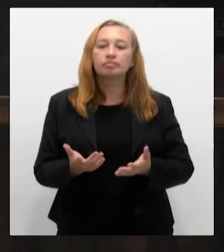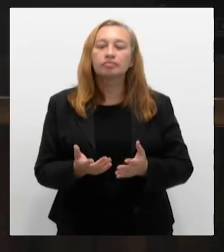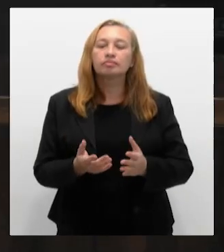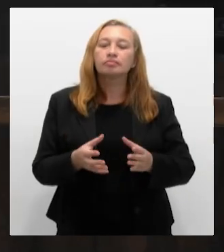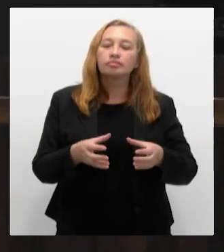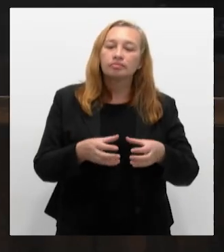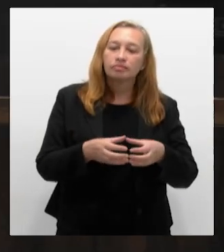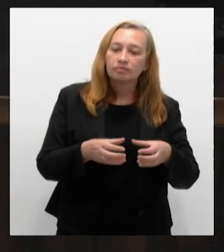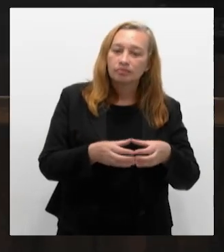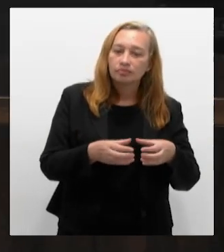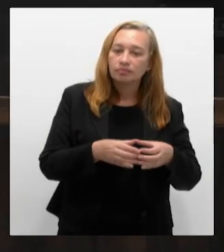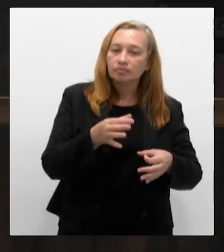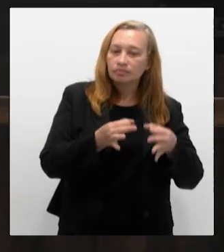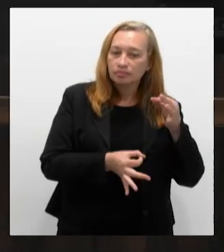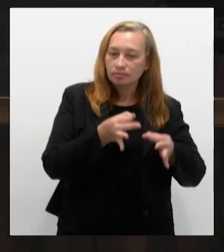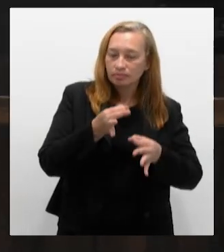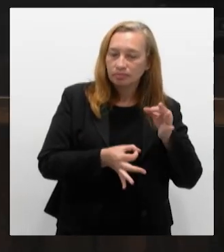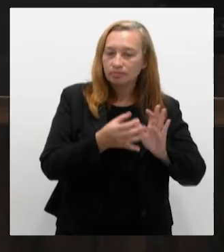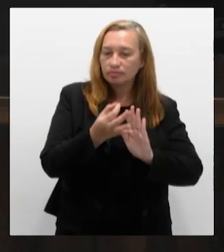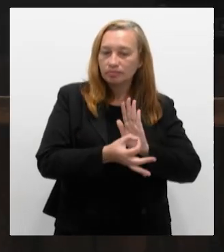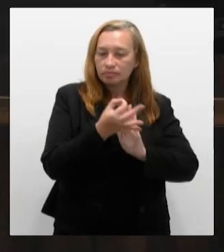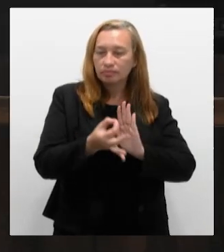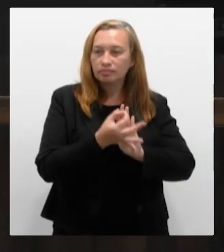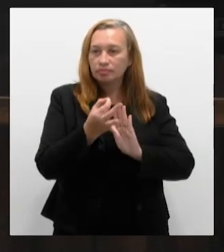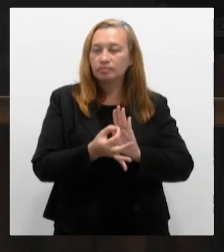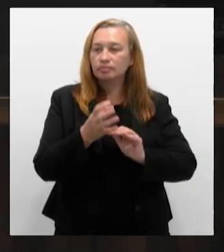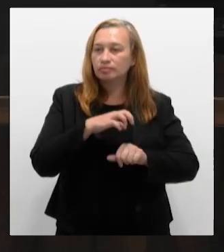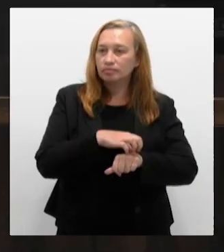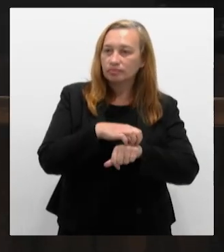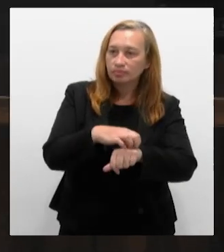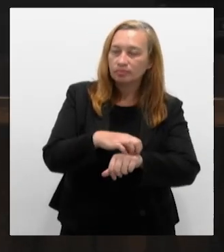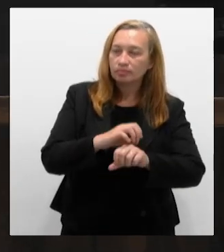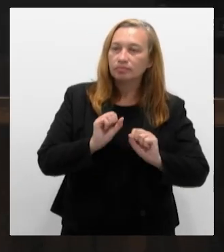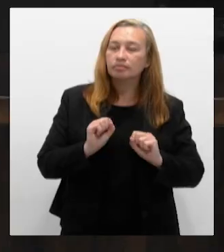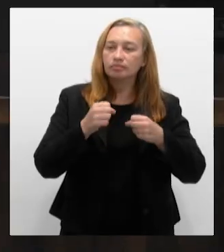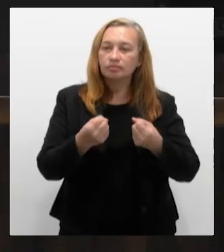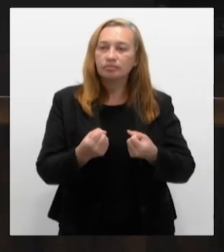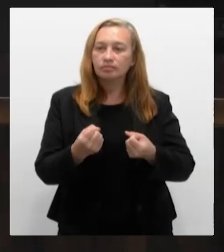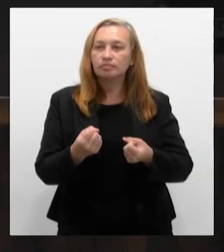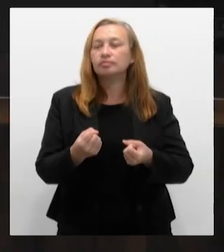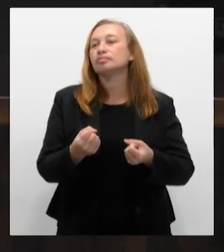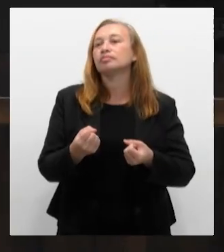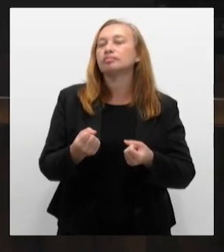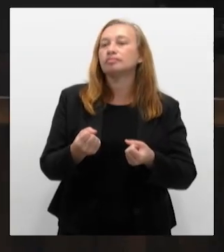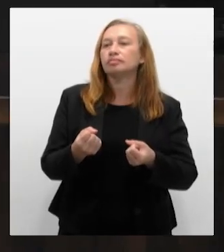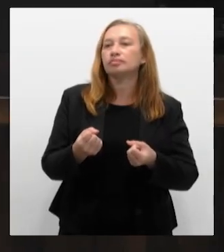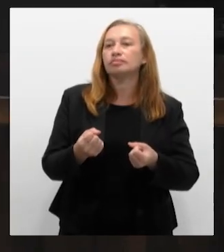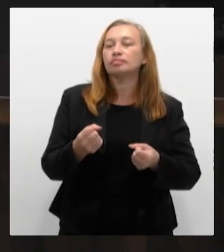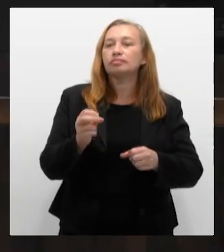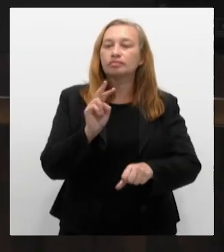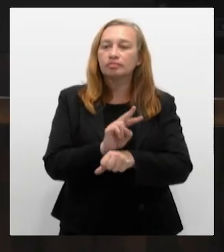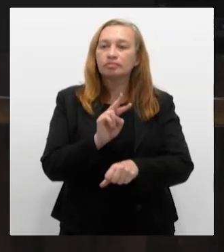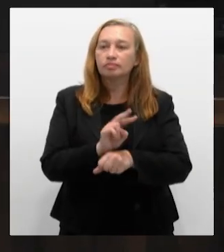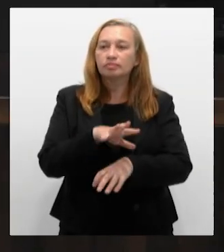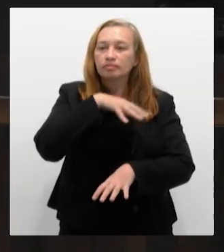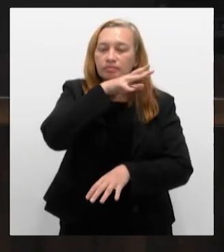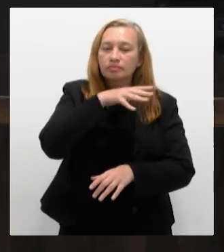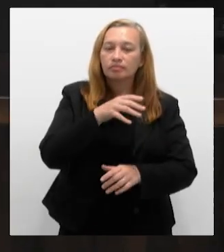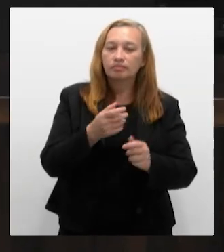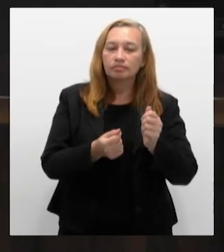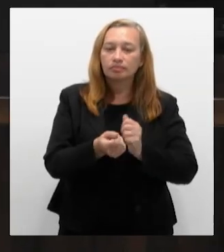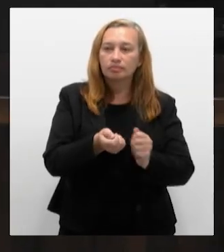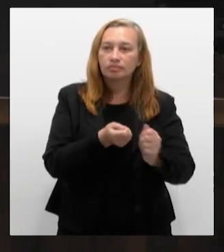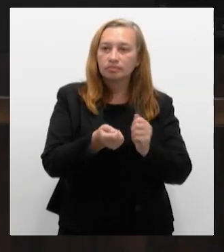Constituição e Justiça, de Transporte, de Defesa e Proteção dos Animais, de Economia, Indústria e Comércio e de Orçamento, Finanças,